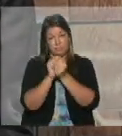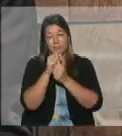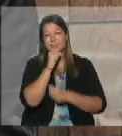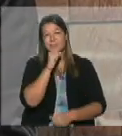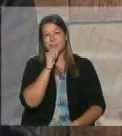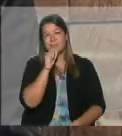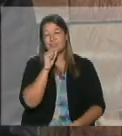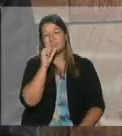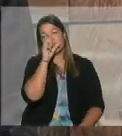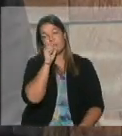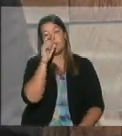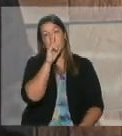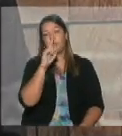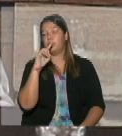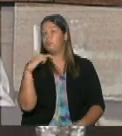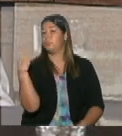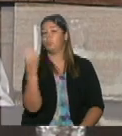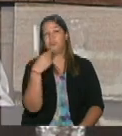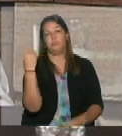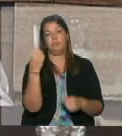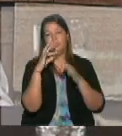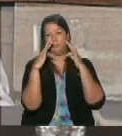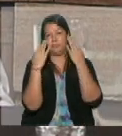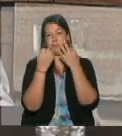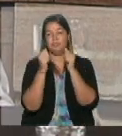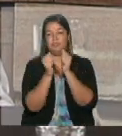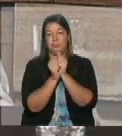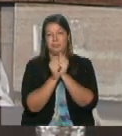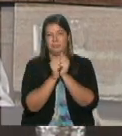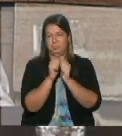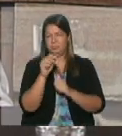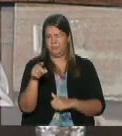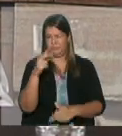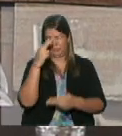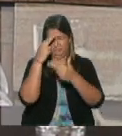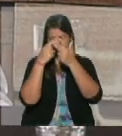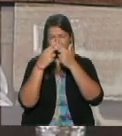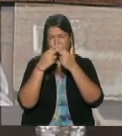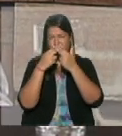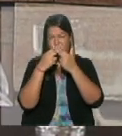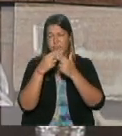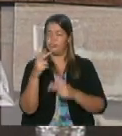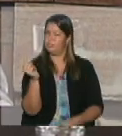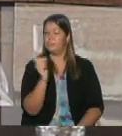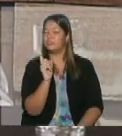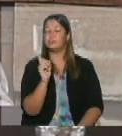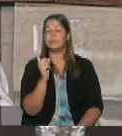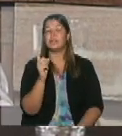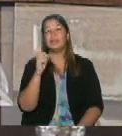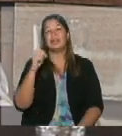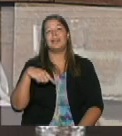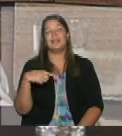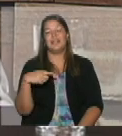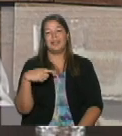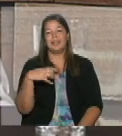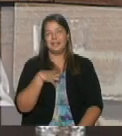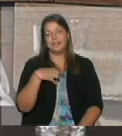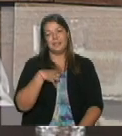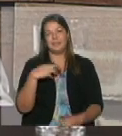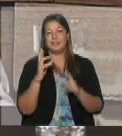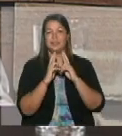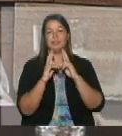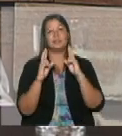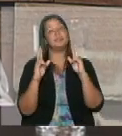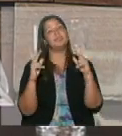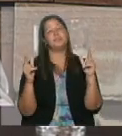trauma, nada parecido com Não, isso? trauma não. Era uma coisa inusitada, era uma diferente, coisa pelo diferente, né? Os meus colegas